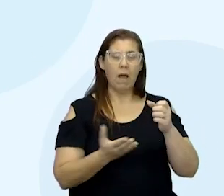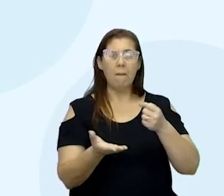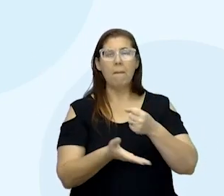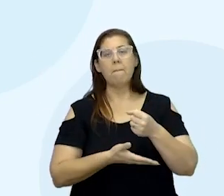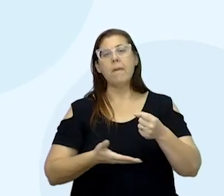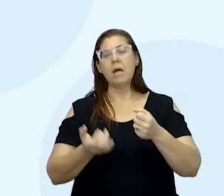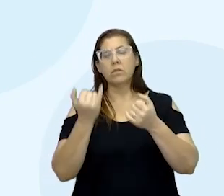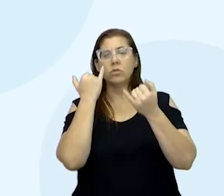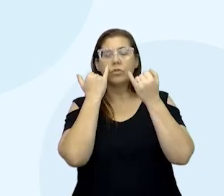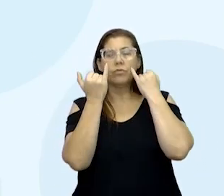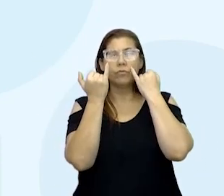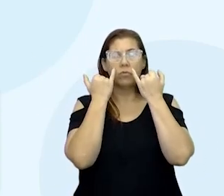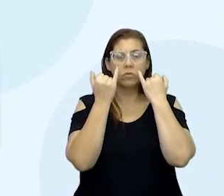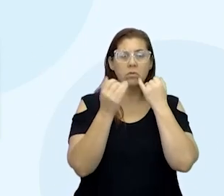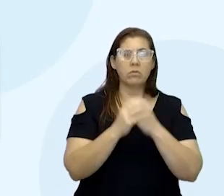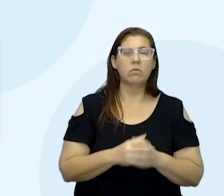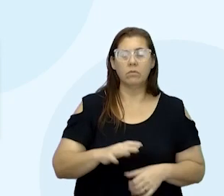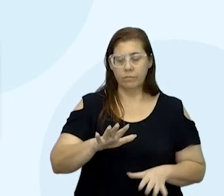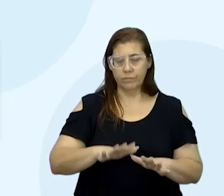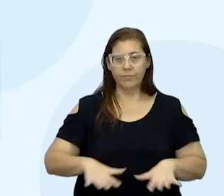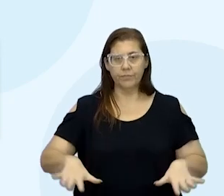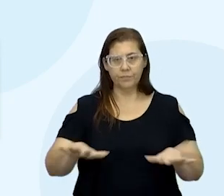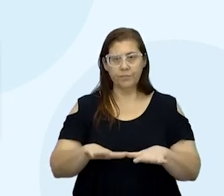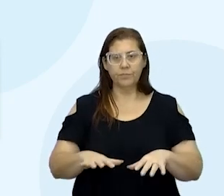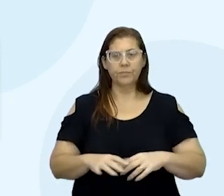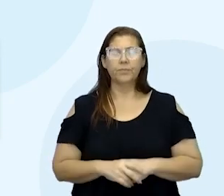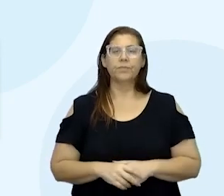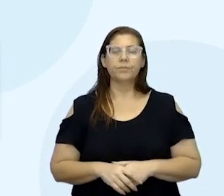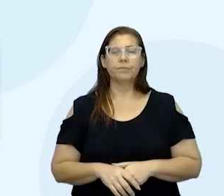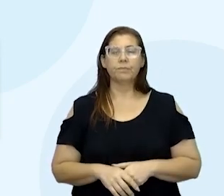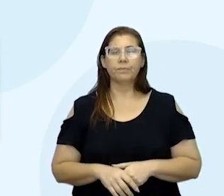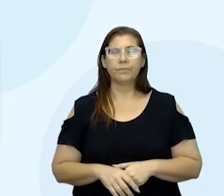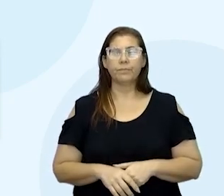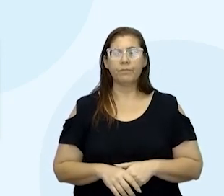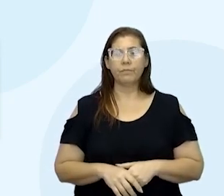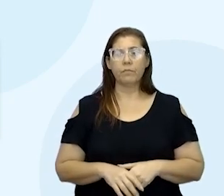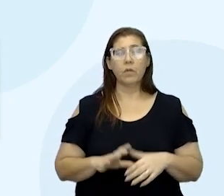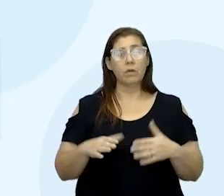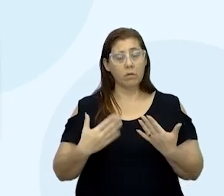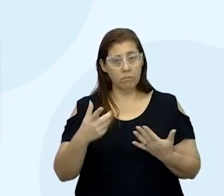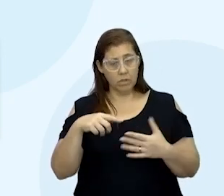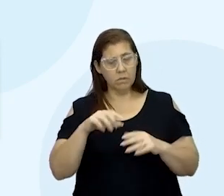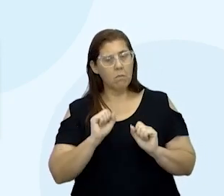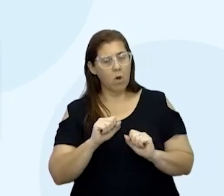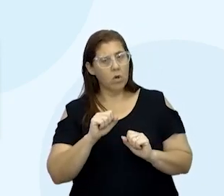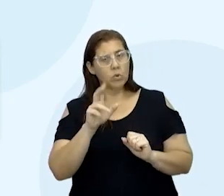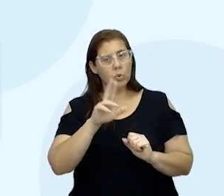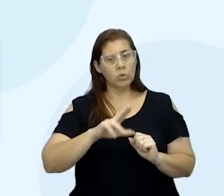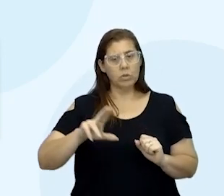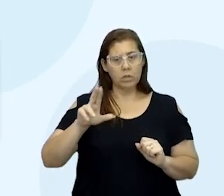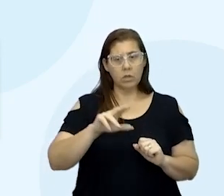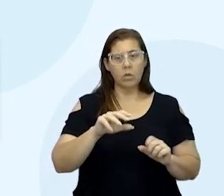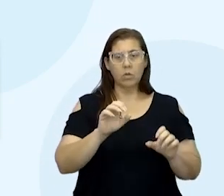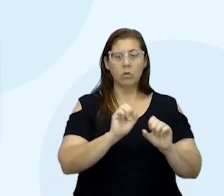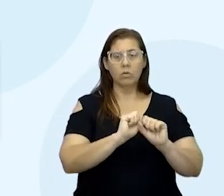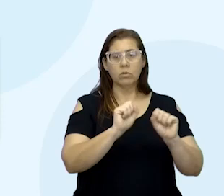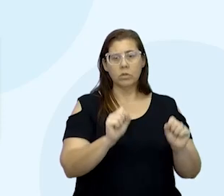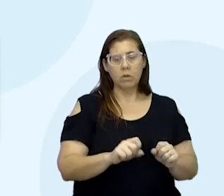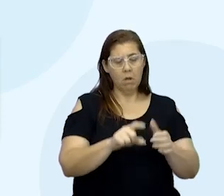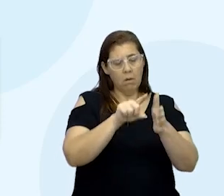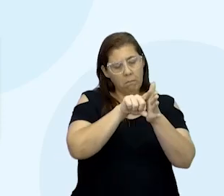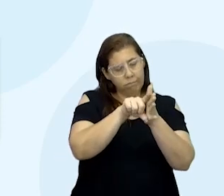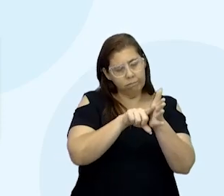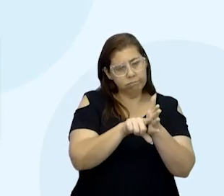de informação territorial, né? Então, vocês podem usar, por exemplo, o sistema, né, de